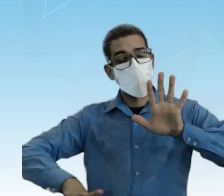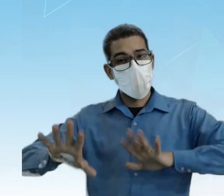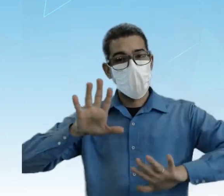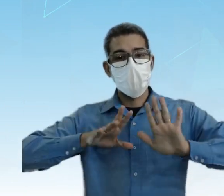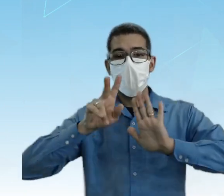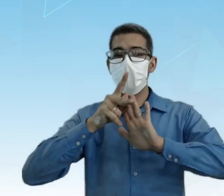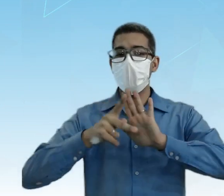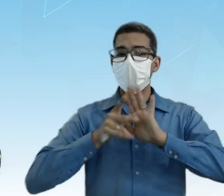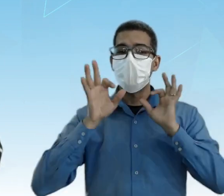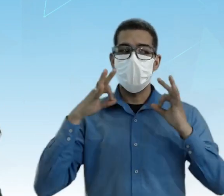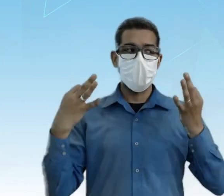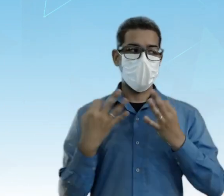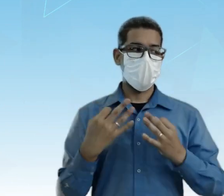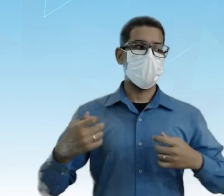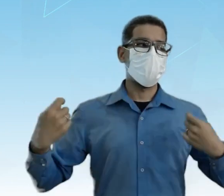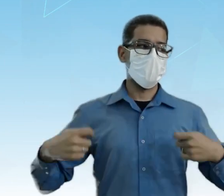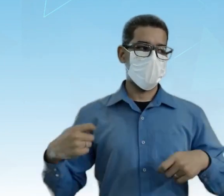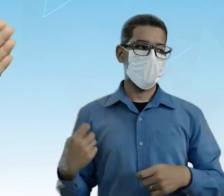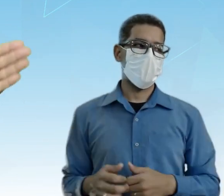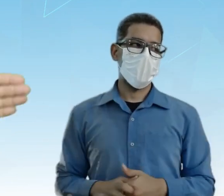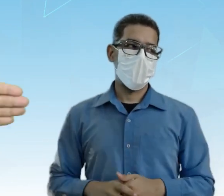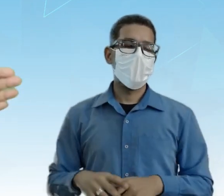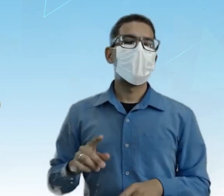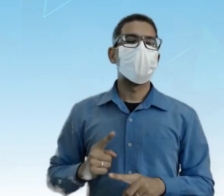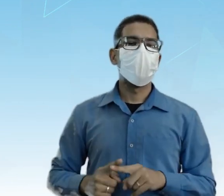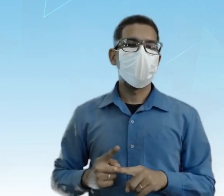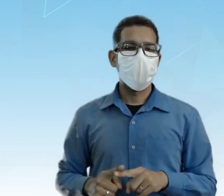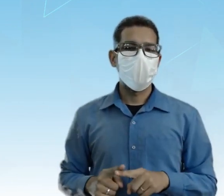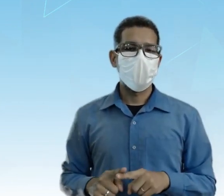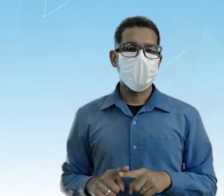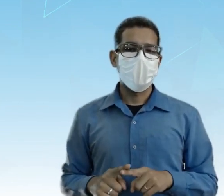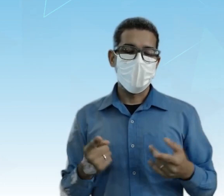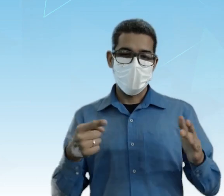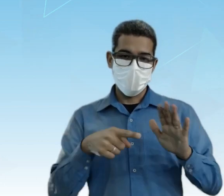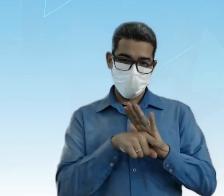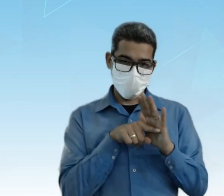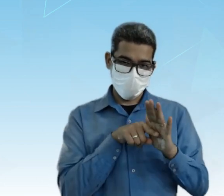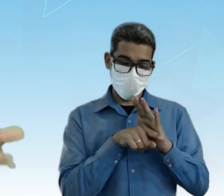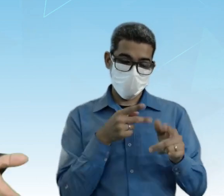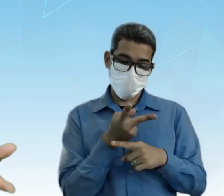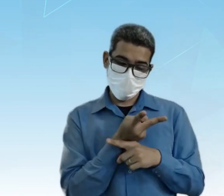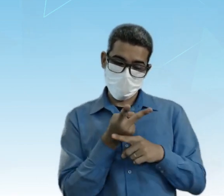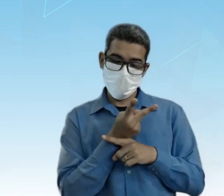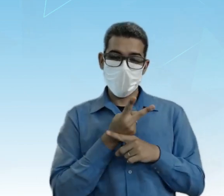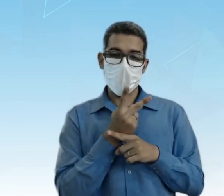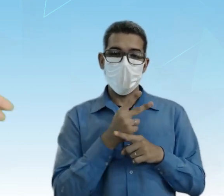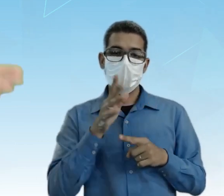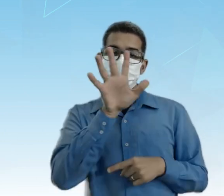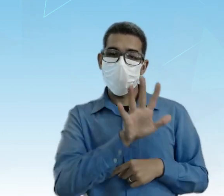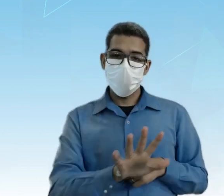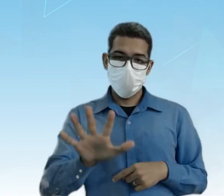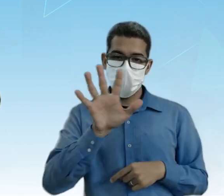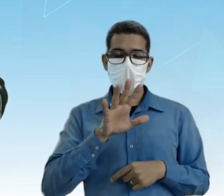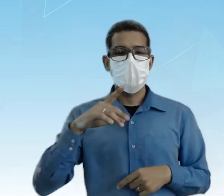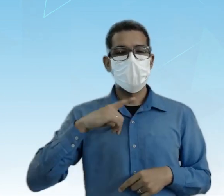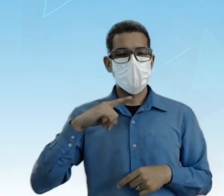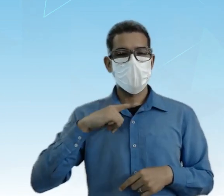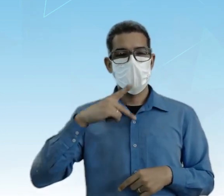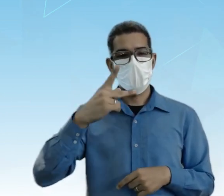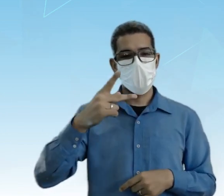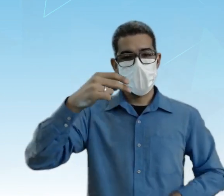planejamento familiar. Por quê? Porque conforme a pesquisa nacional, a amostra de domicílio, que é o PNAD,